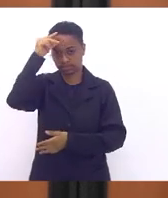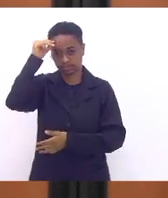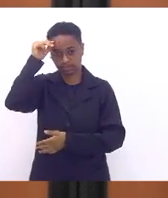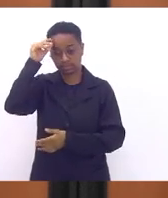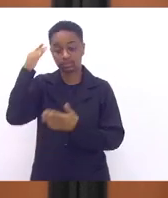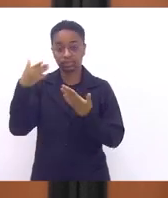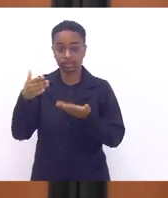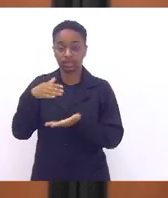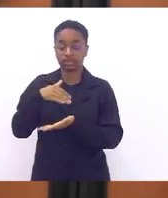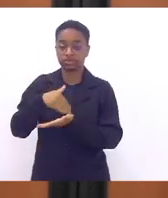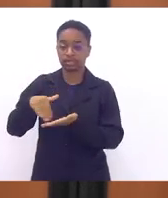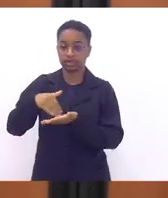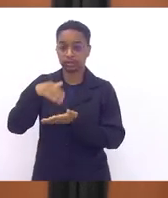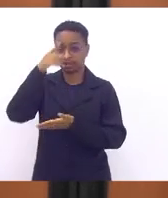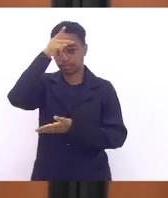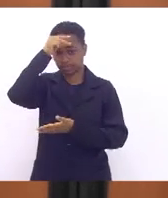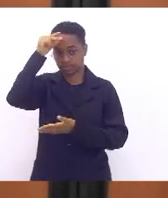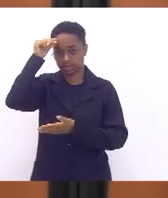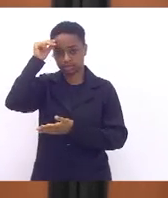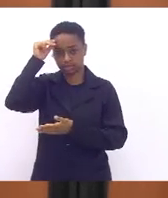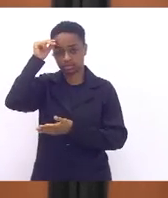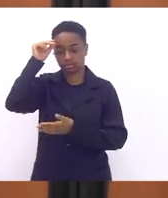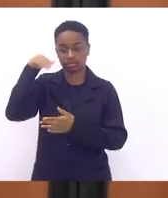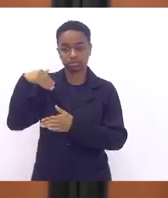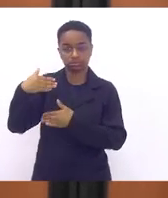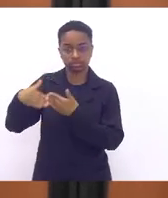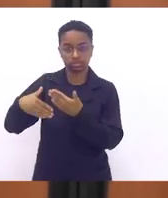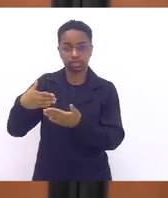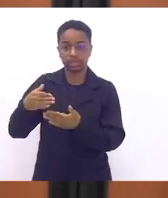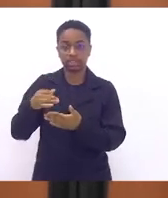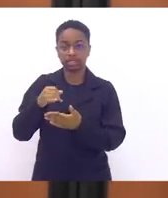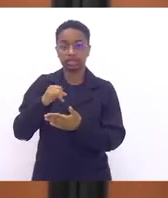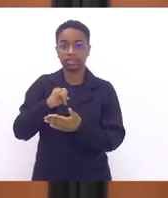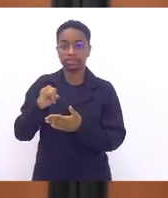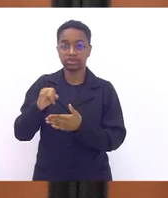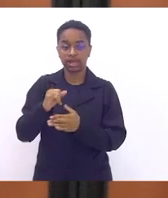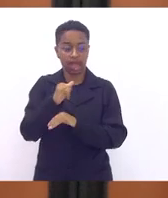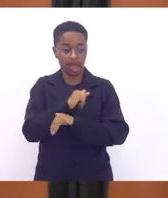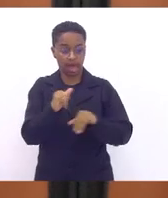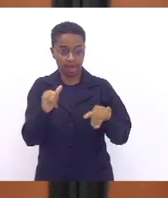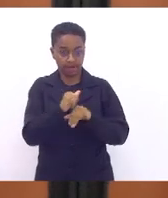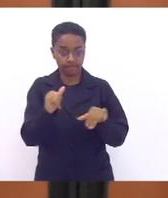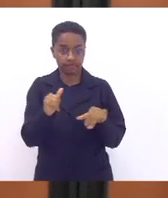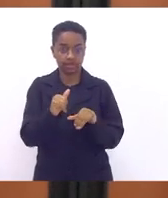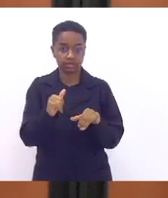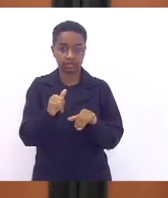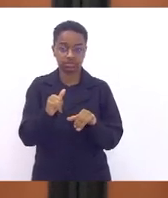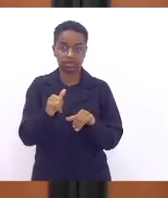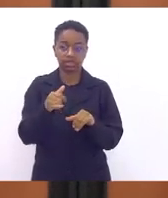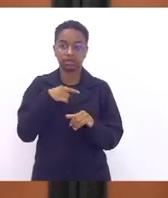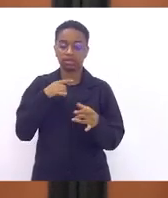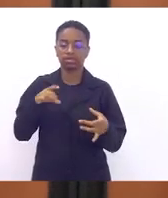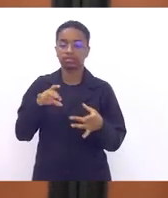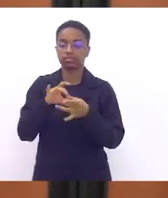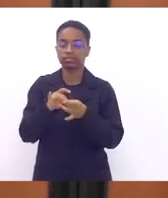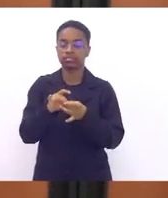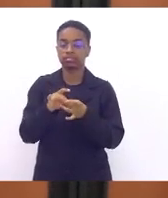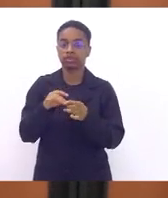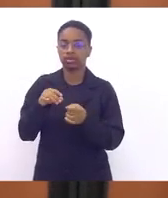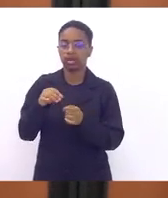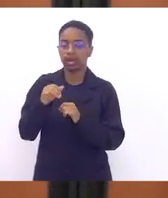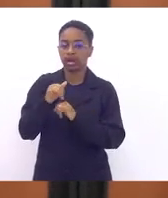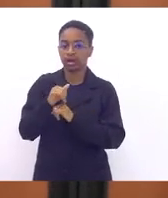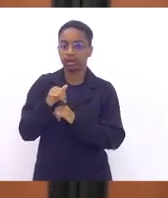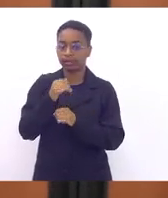aí, a Secretaria Municipal, à medida que o caso é notificado, né, tem uma vinculação com a notificação do